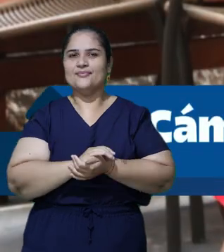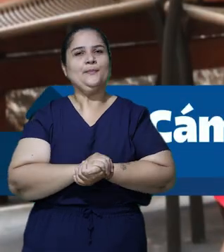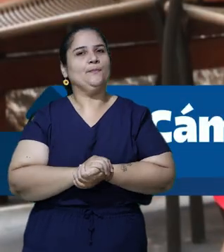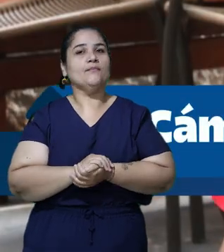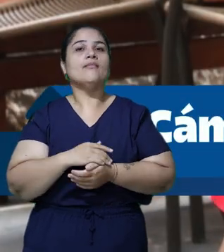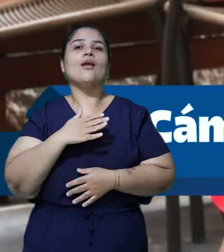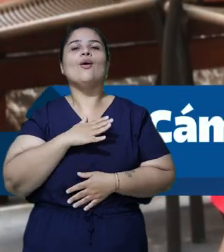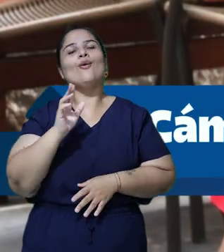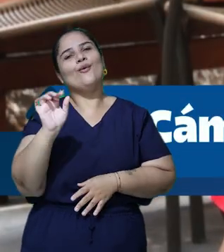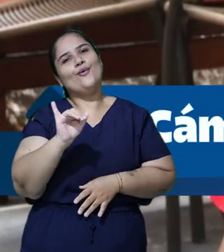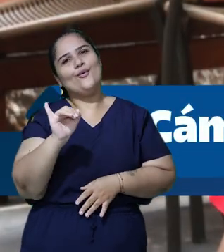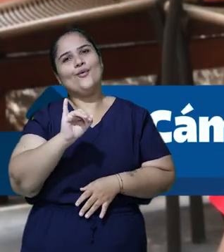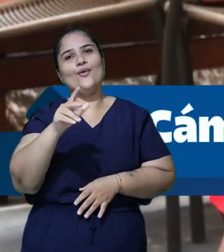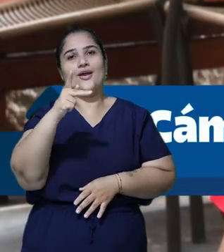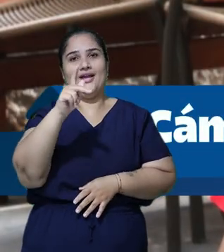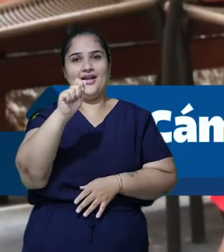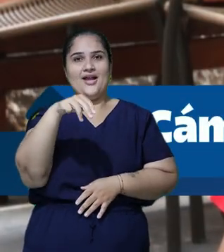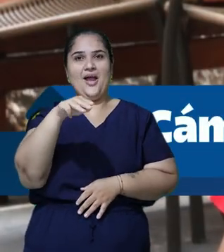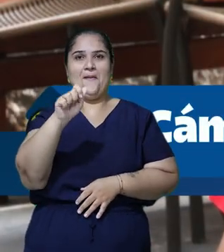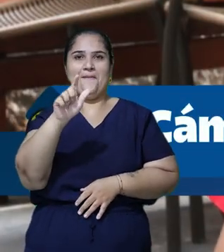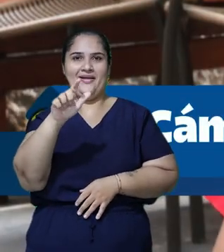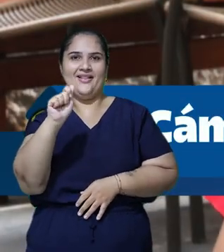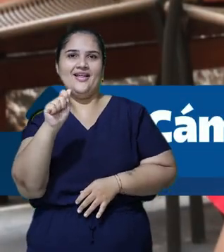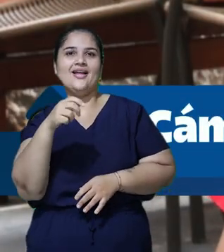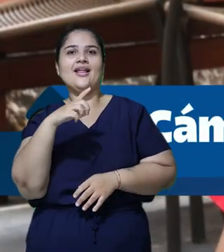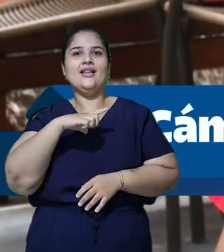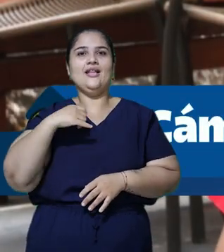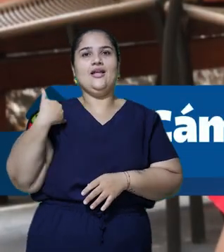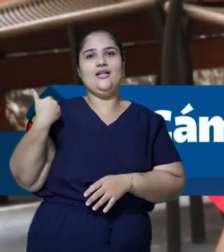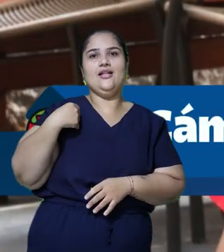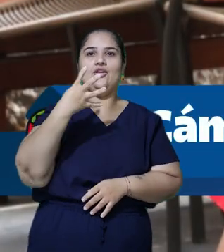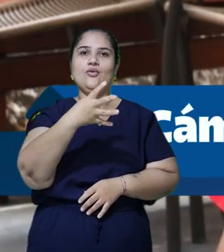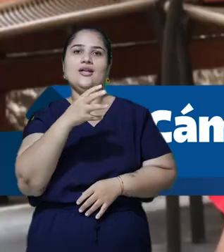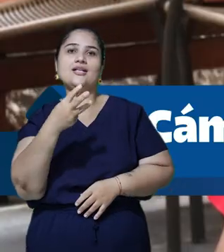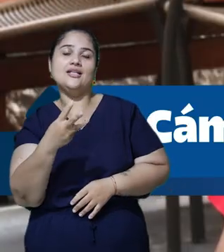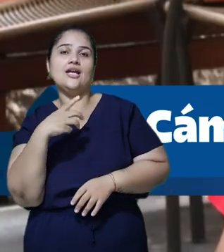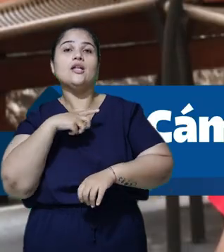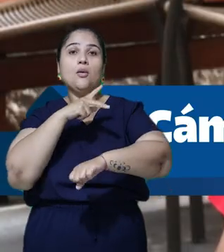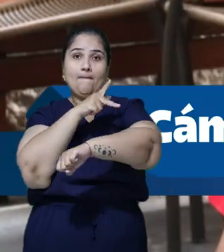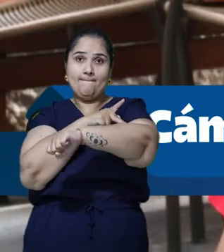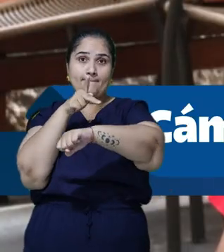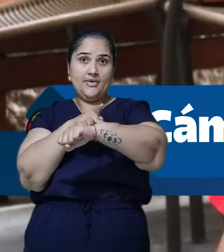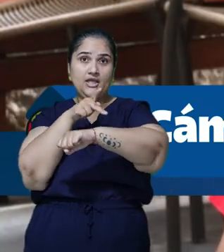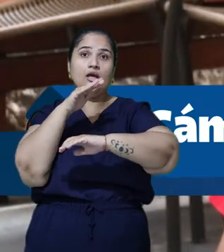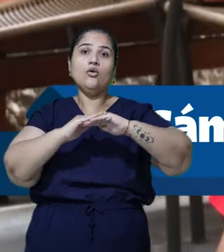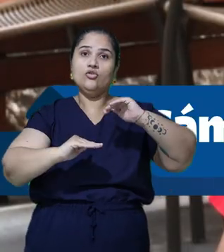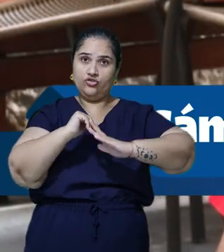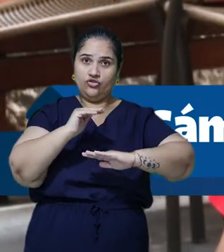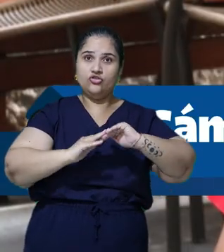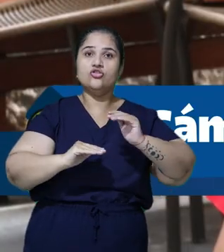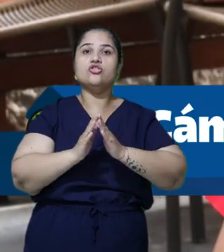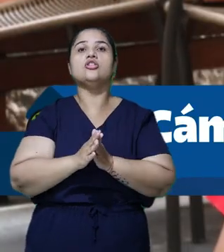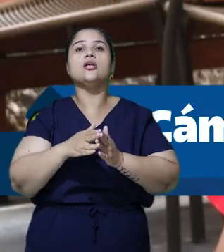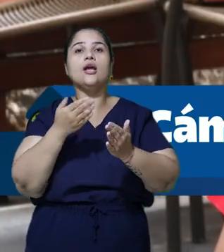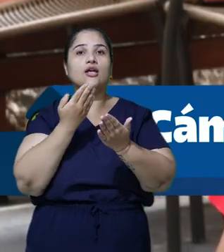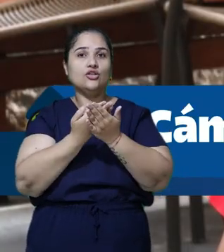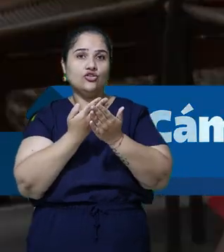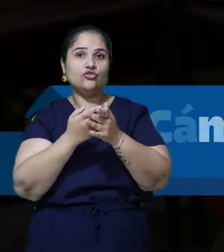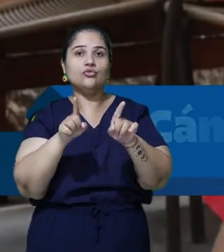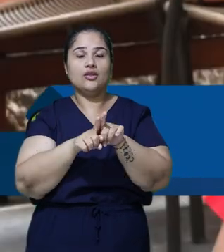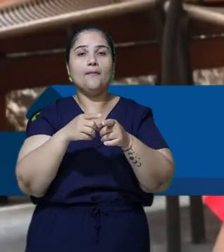me chamo Kamala, tenho 43 anos, sou pedagoga de profissão, estudante de psicologia e